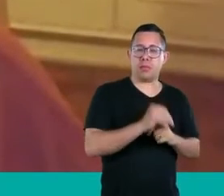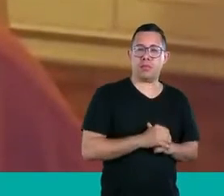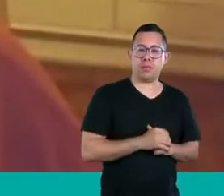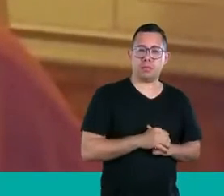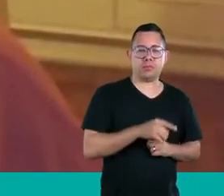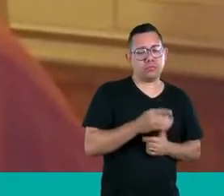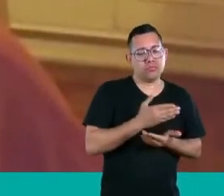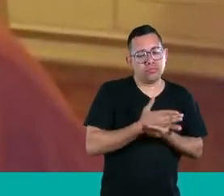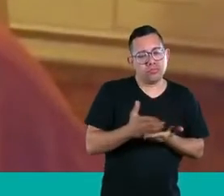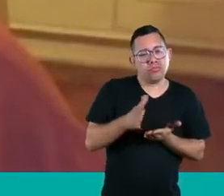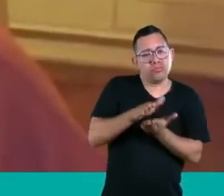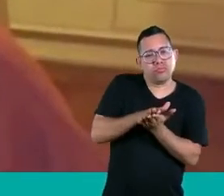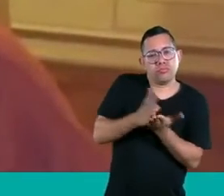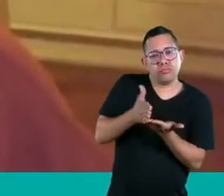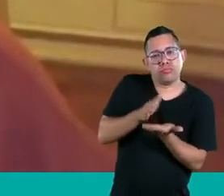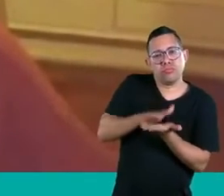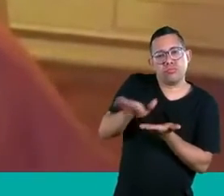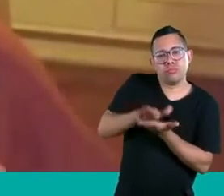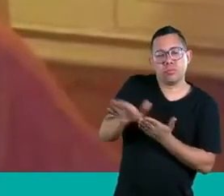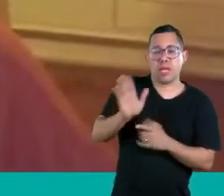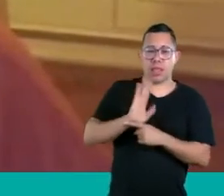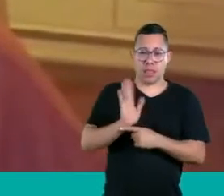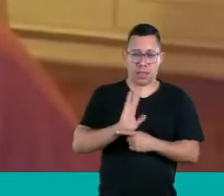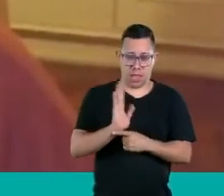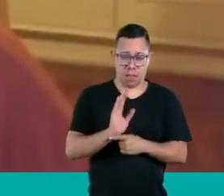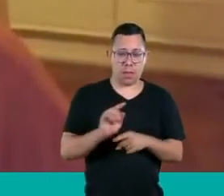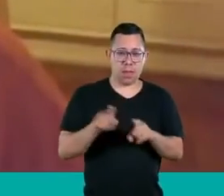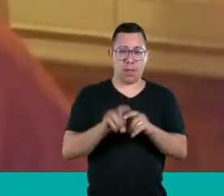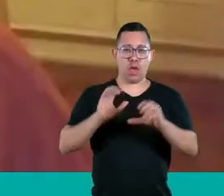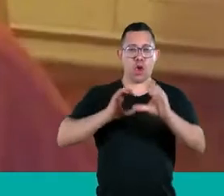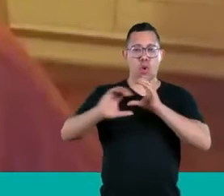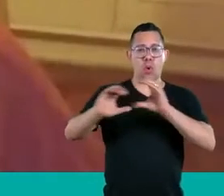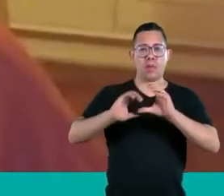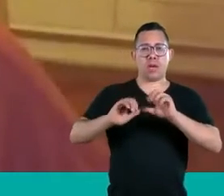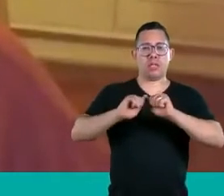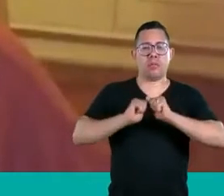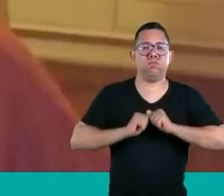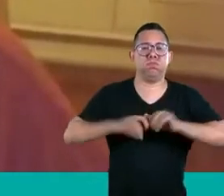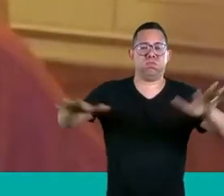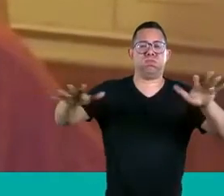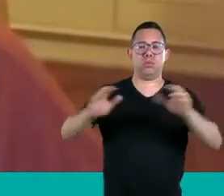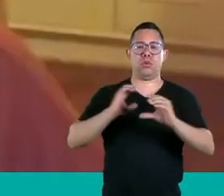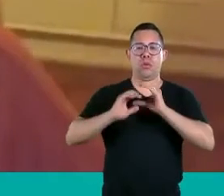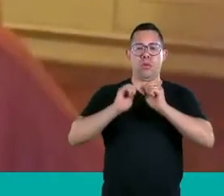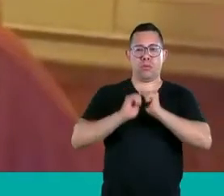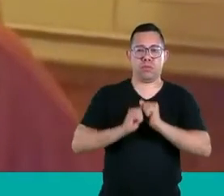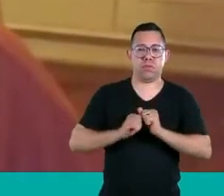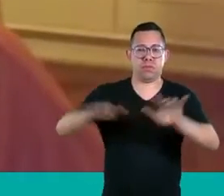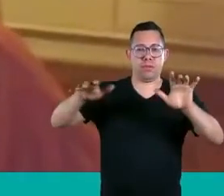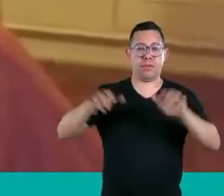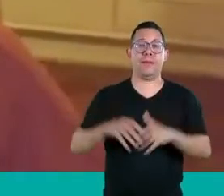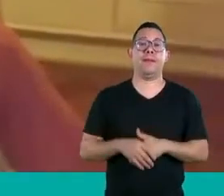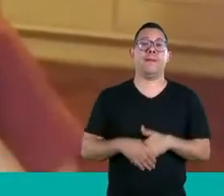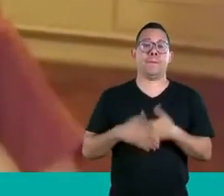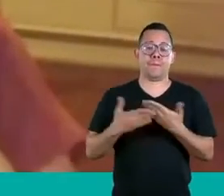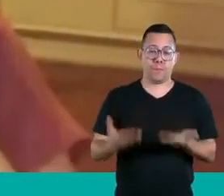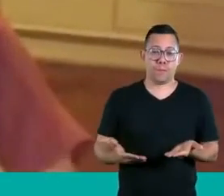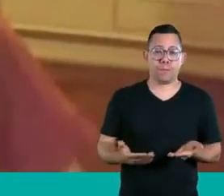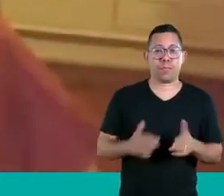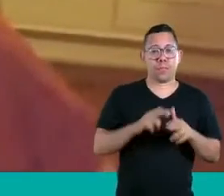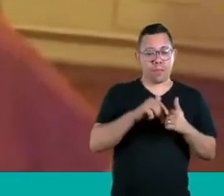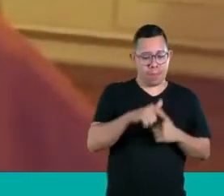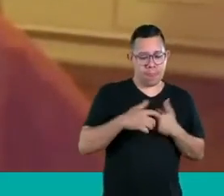cinema e comunicação de massa nas décadas de 50 e 60, já que ele não estava